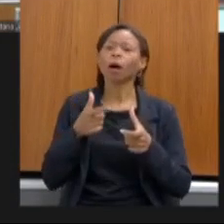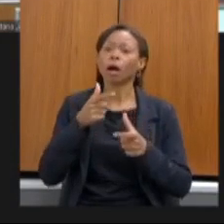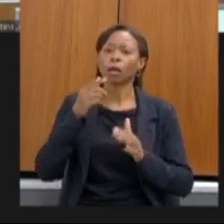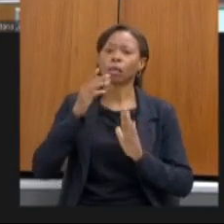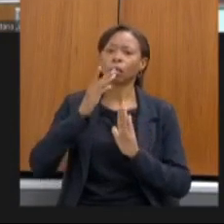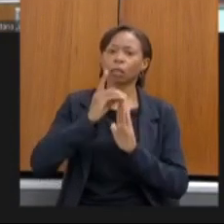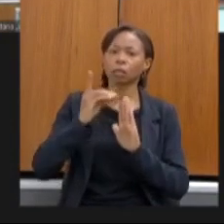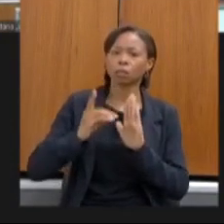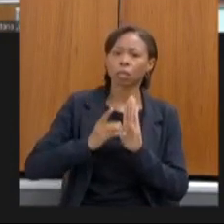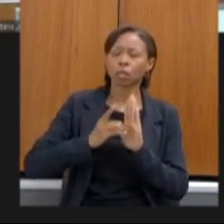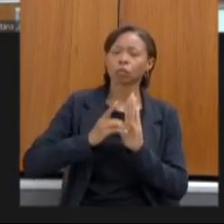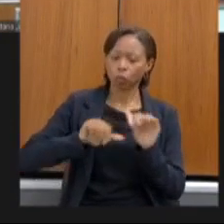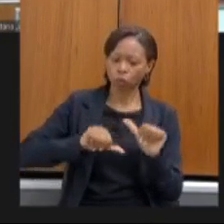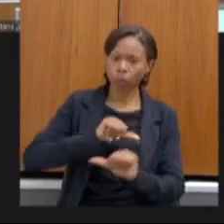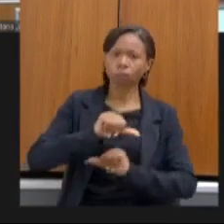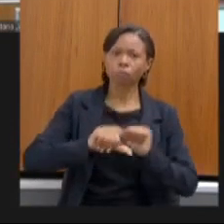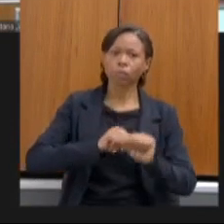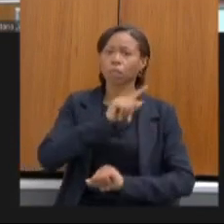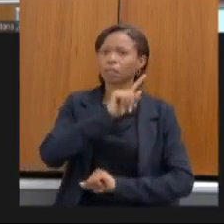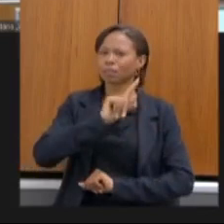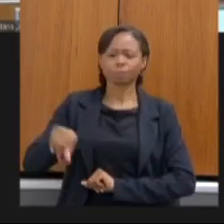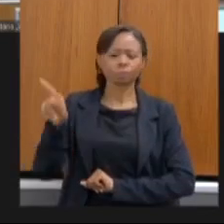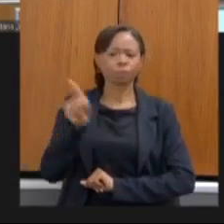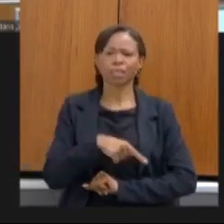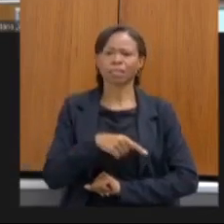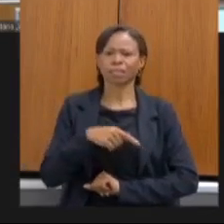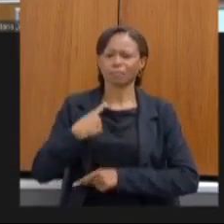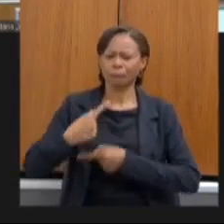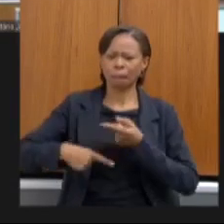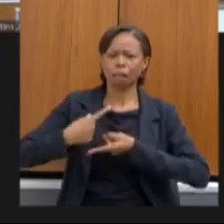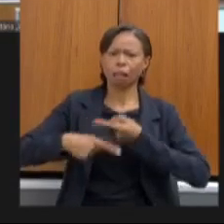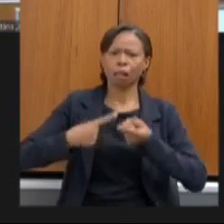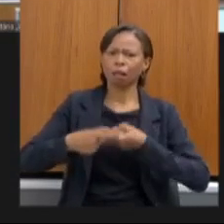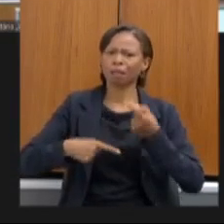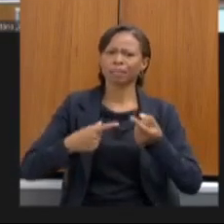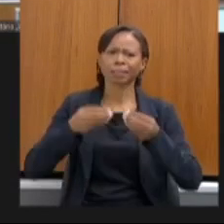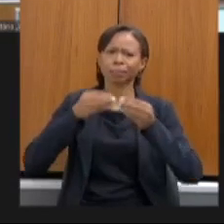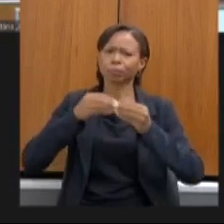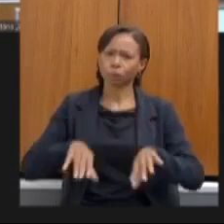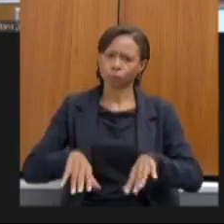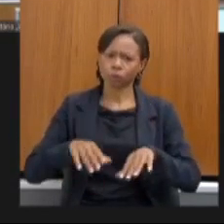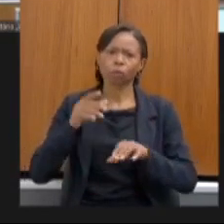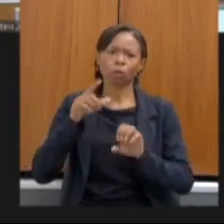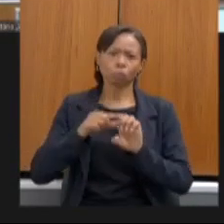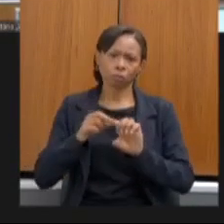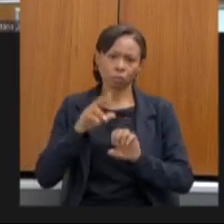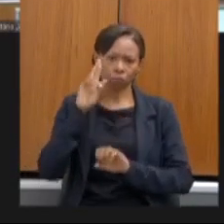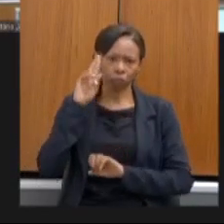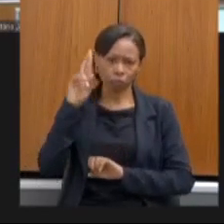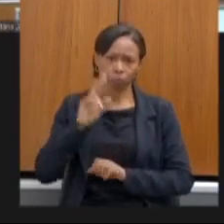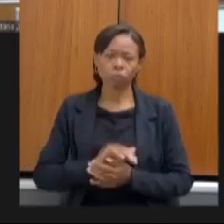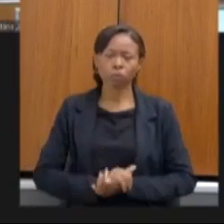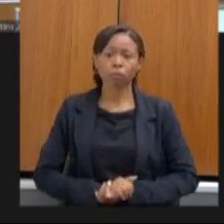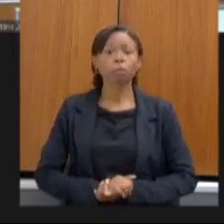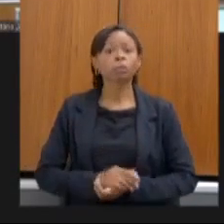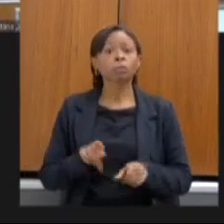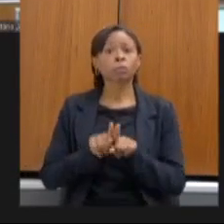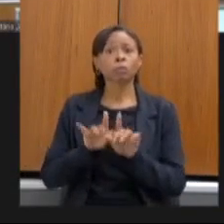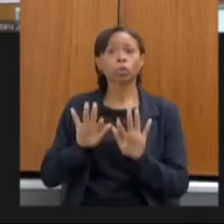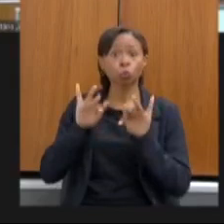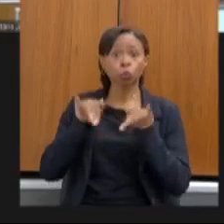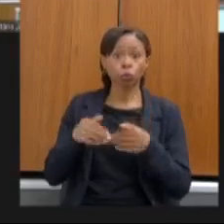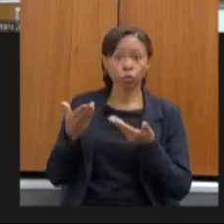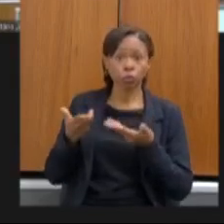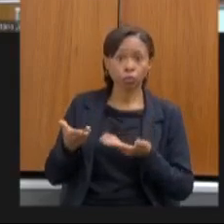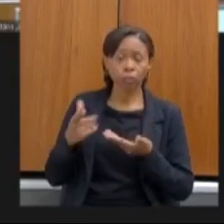eliminaram esse tipo de vai-e-vem que tanto prejudica os nossos empreendedores é por fim Ali temos o